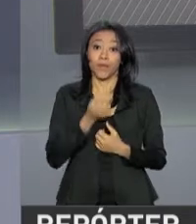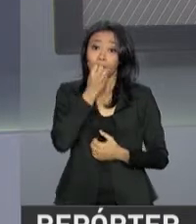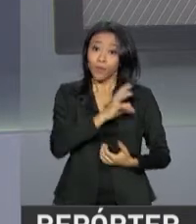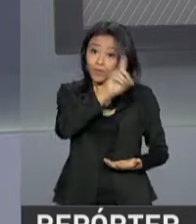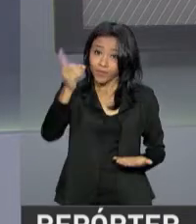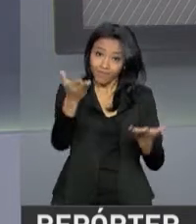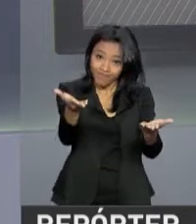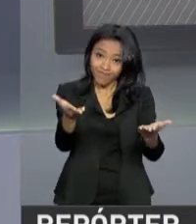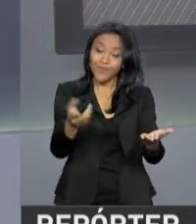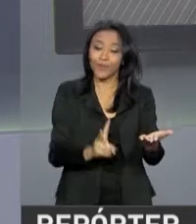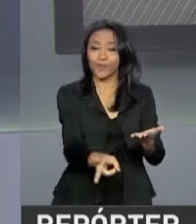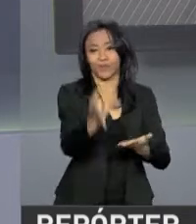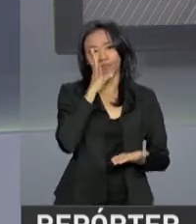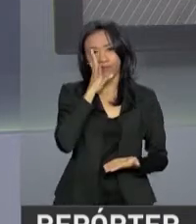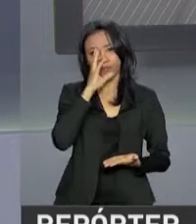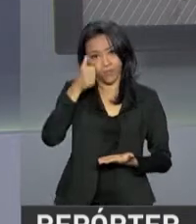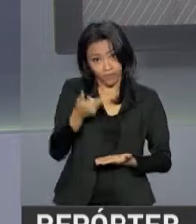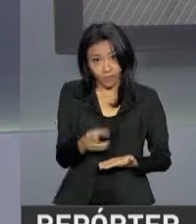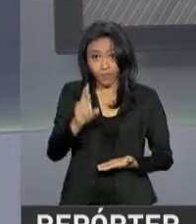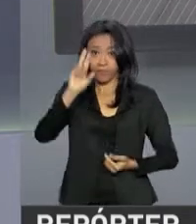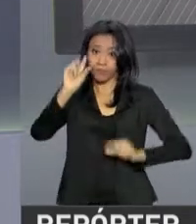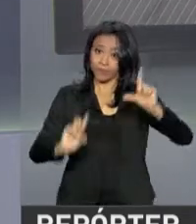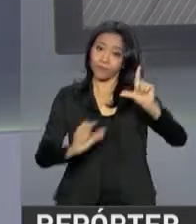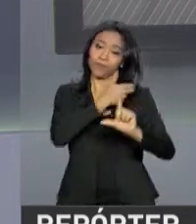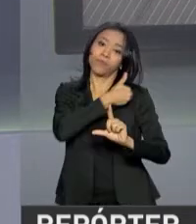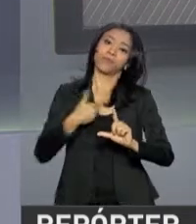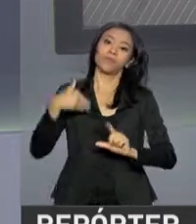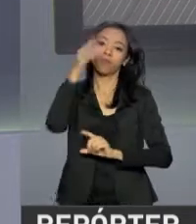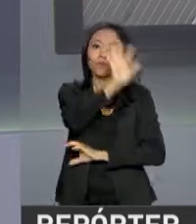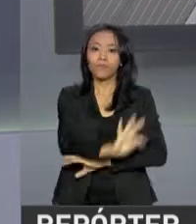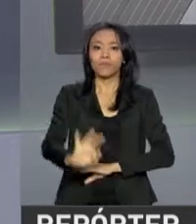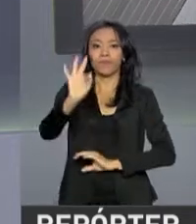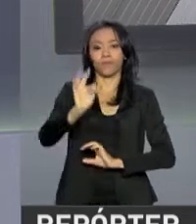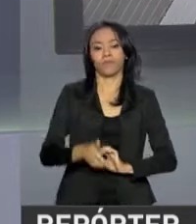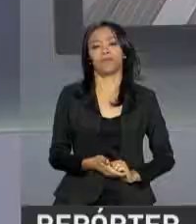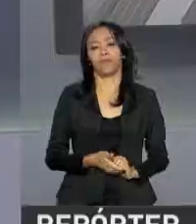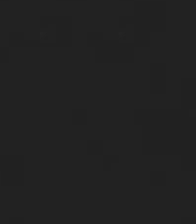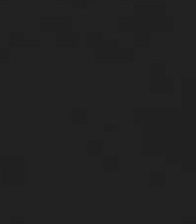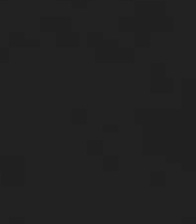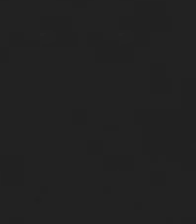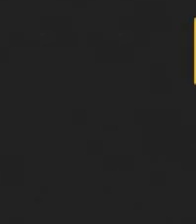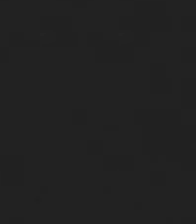bom dia pra você e continue com a gente aqui na nbr a tv do governo federal